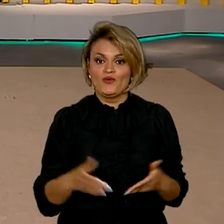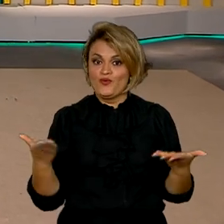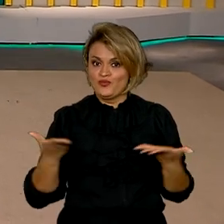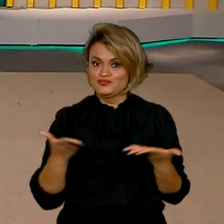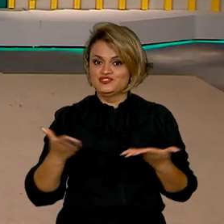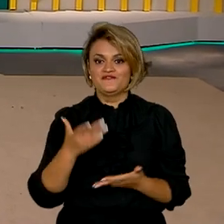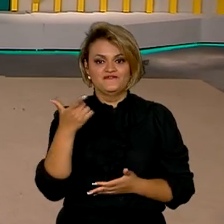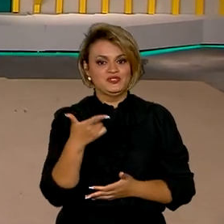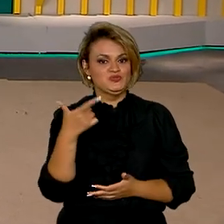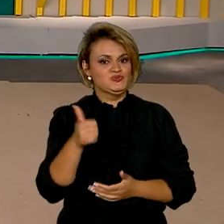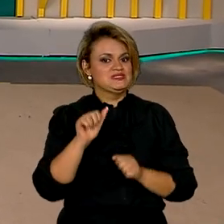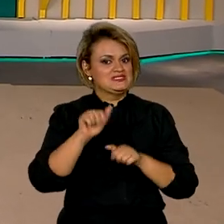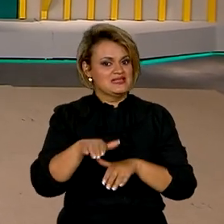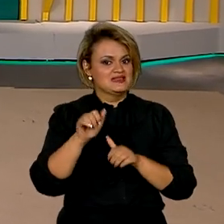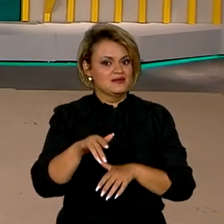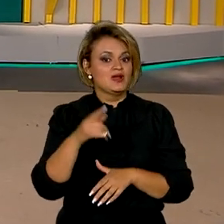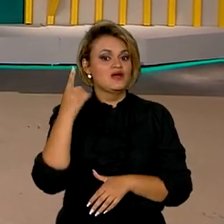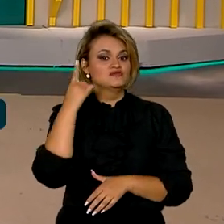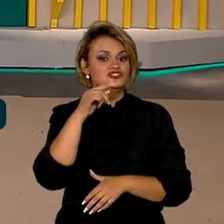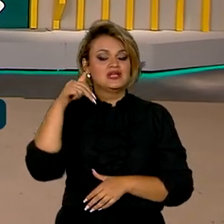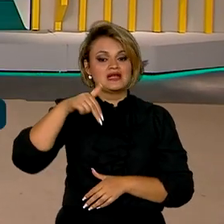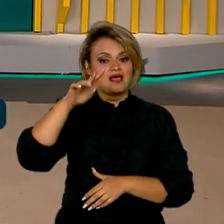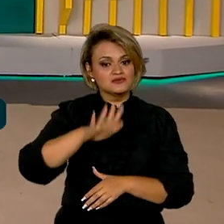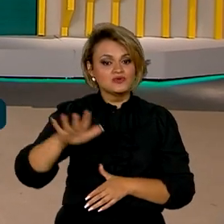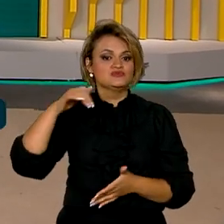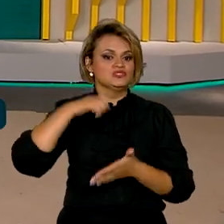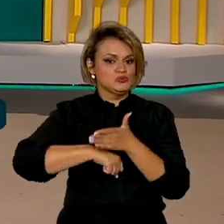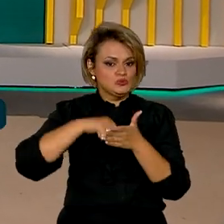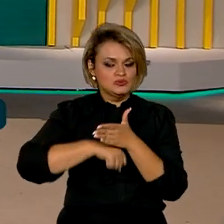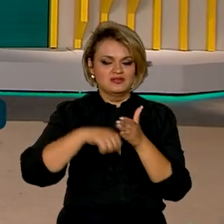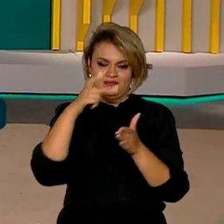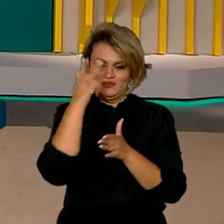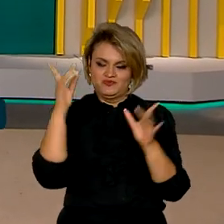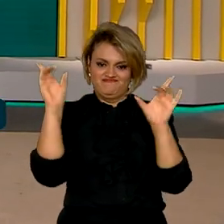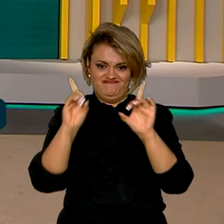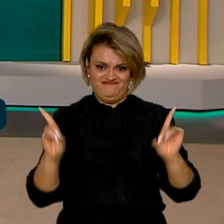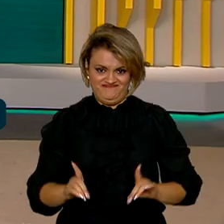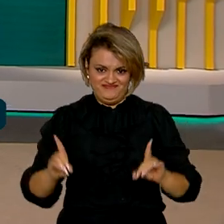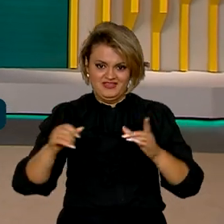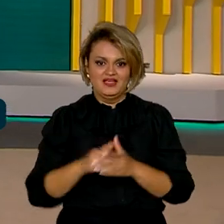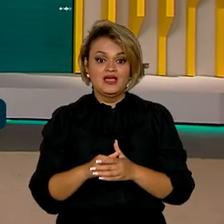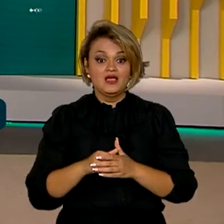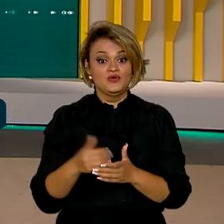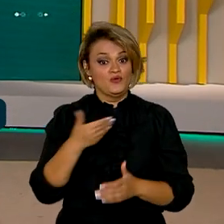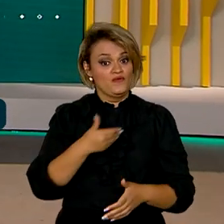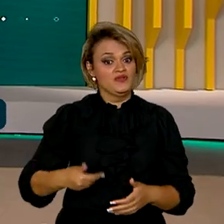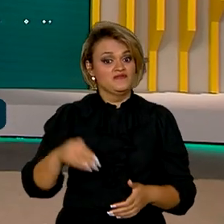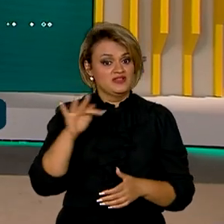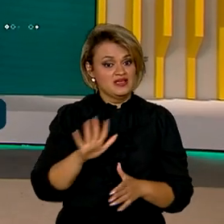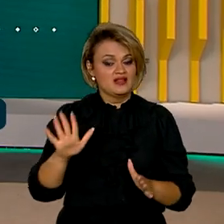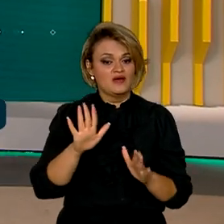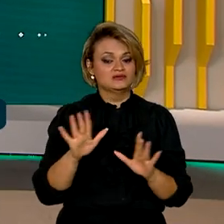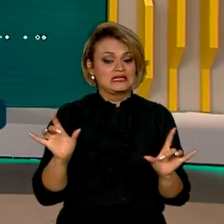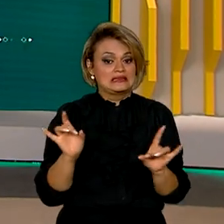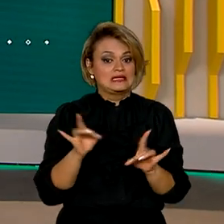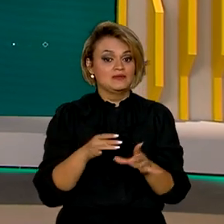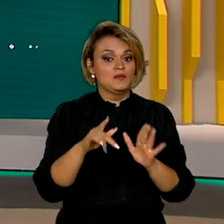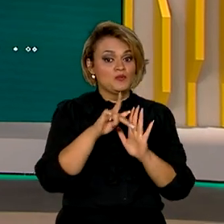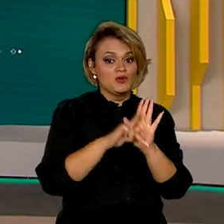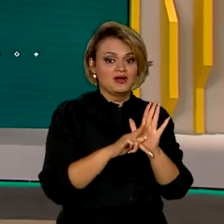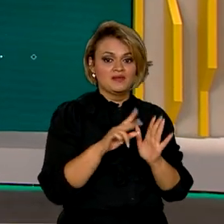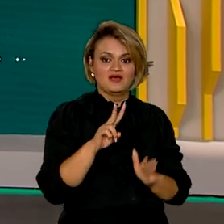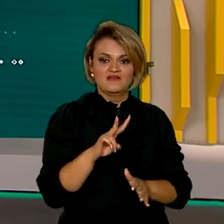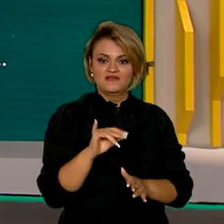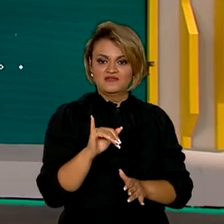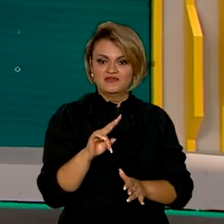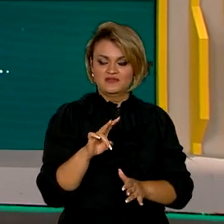Hoje, 21 de setembro, é o Dia Nacional de Luta da Pessoa com Deficiência. E o governo federal está finalizando o programa